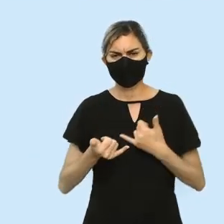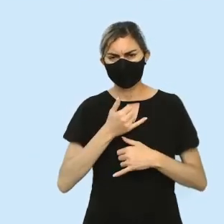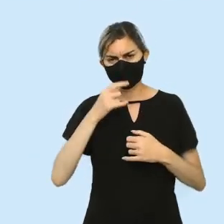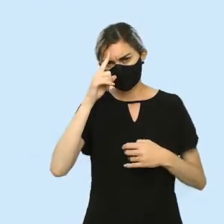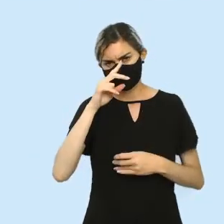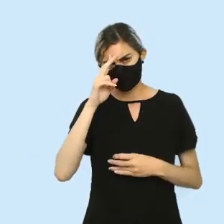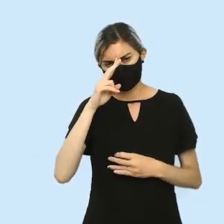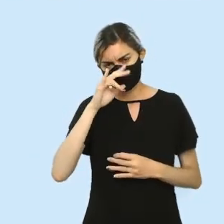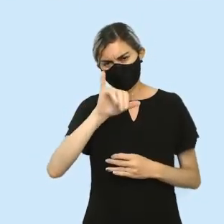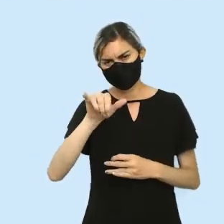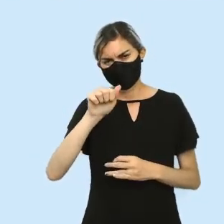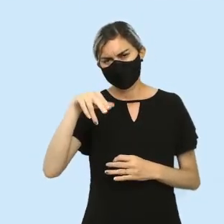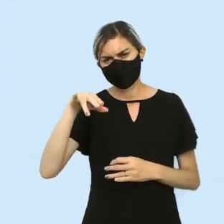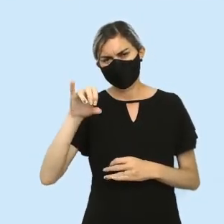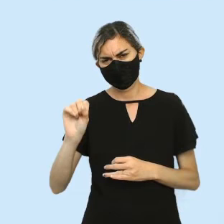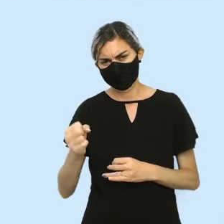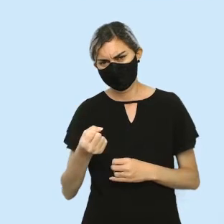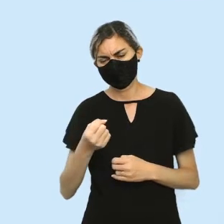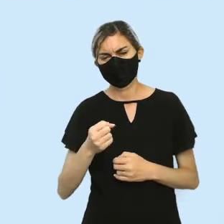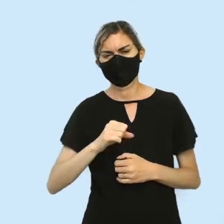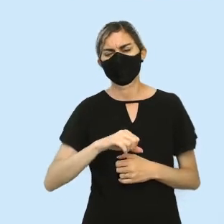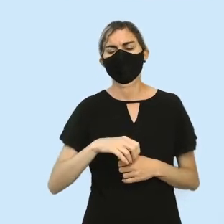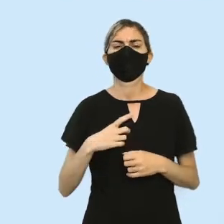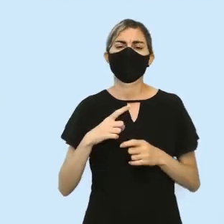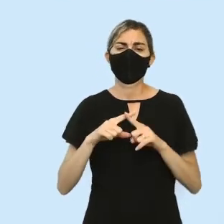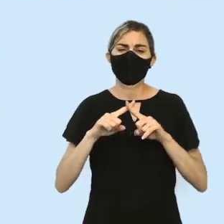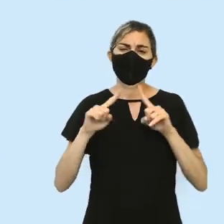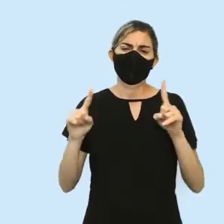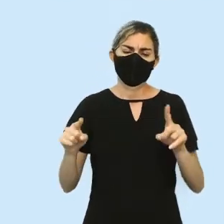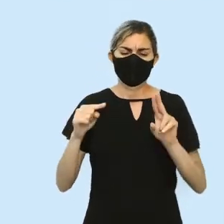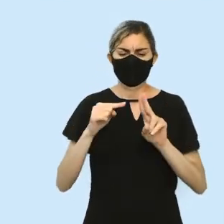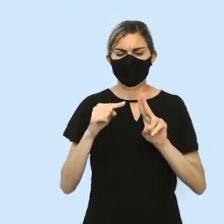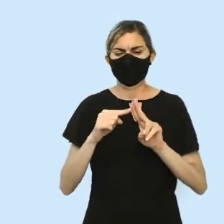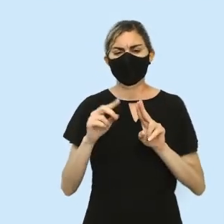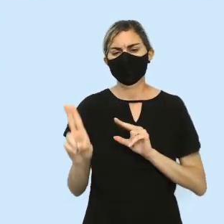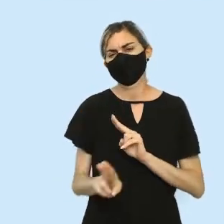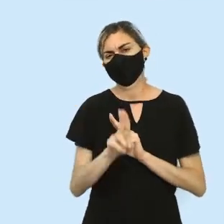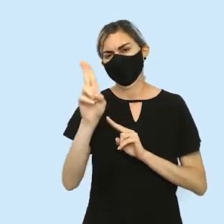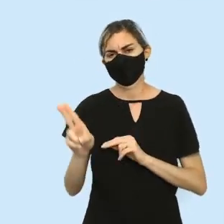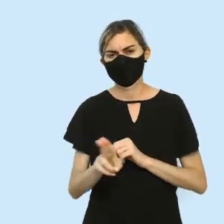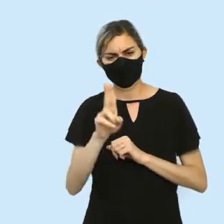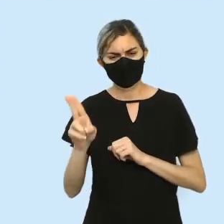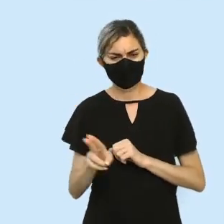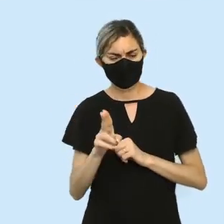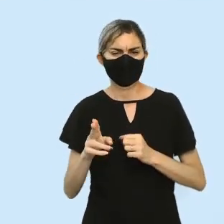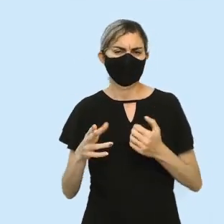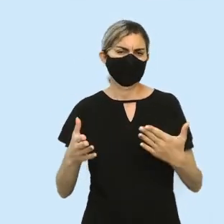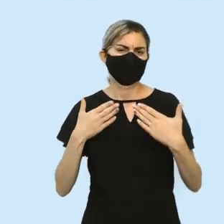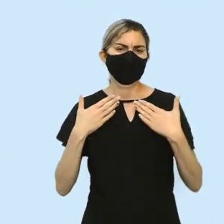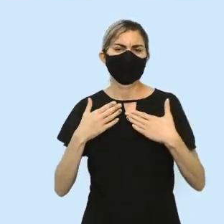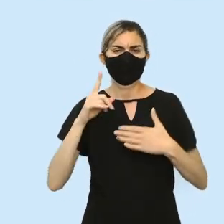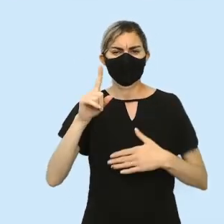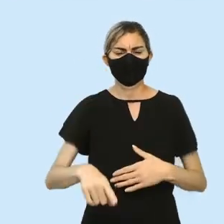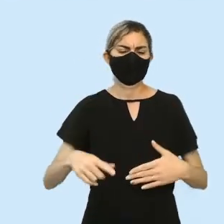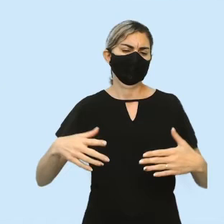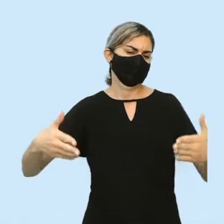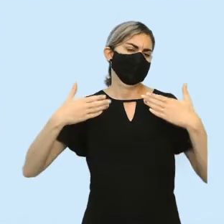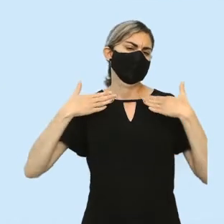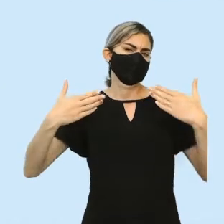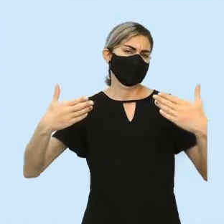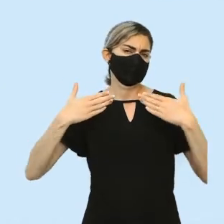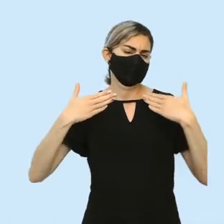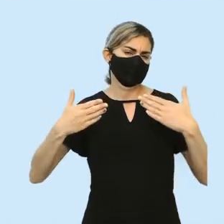lembra? James Prescott Joule. Mas a unidade usual de calor é